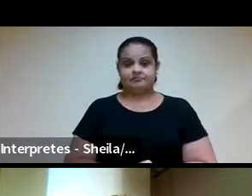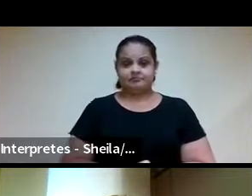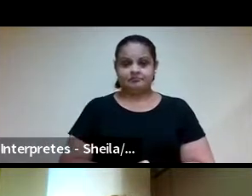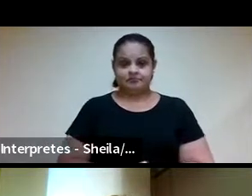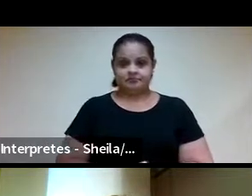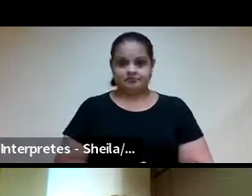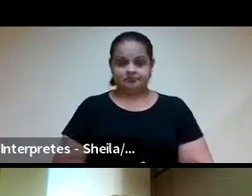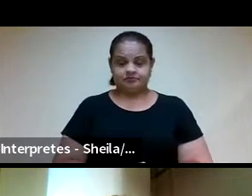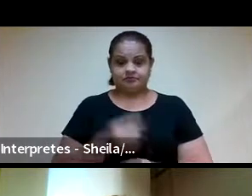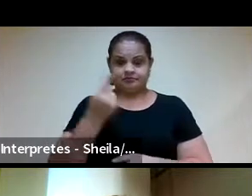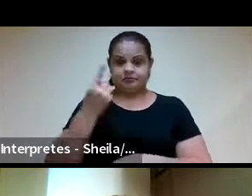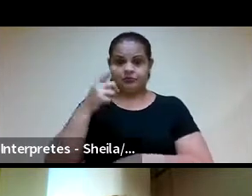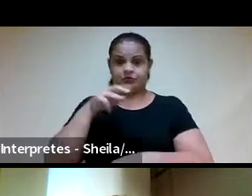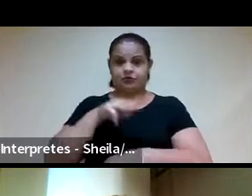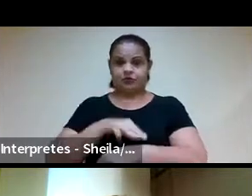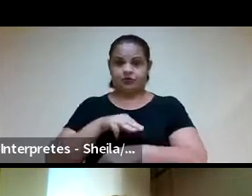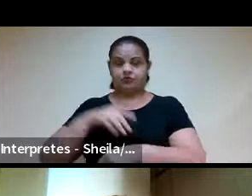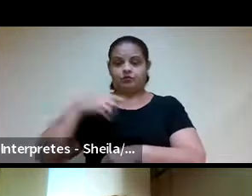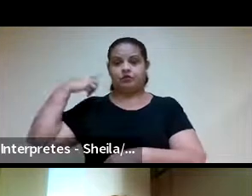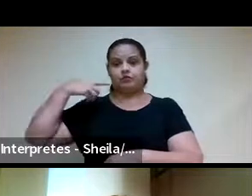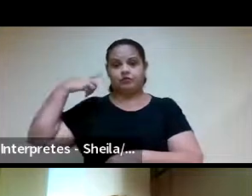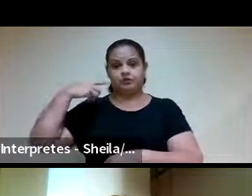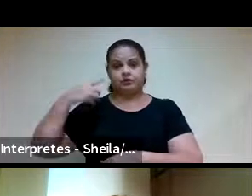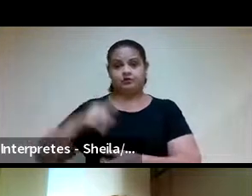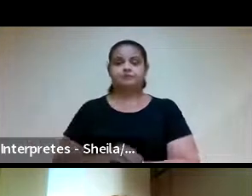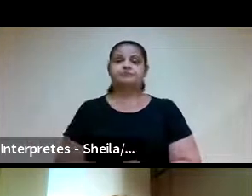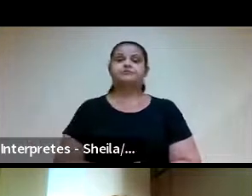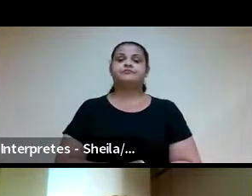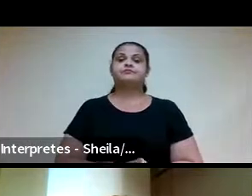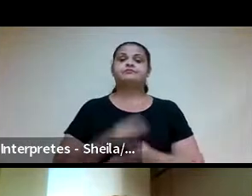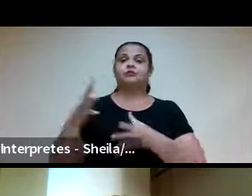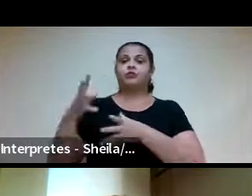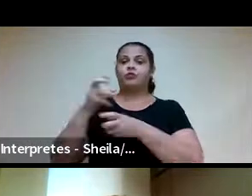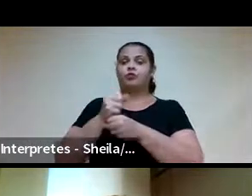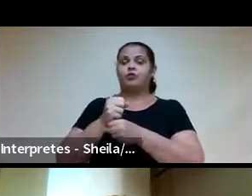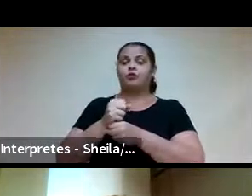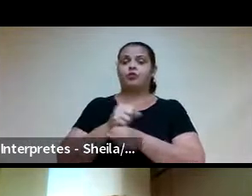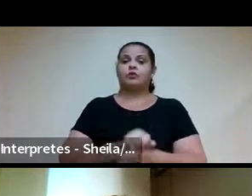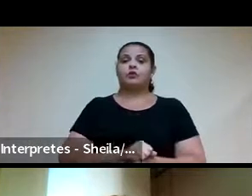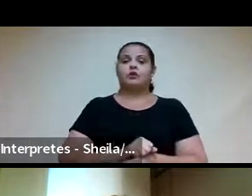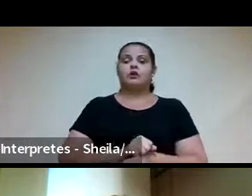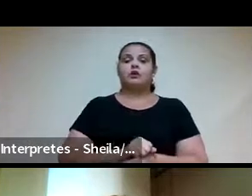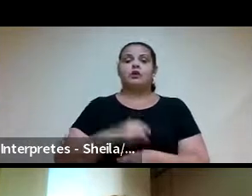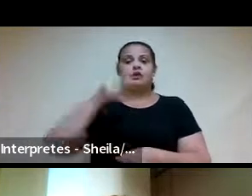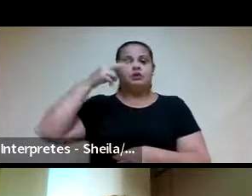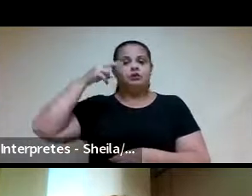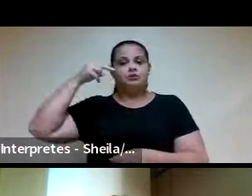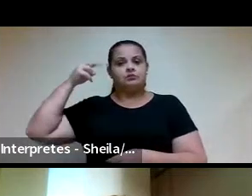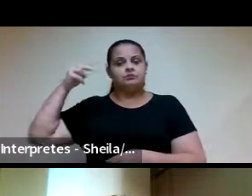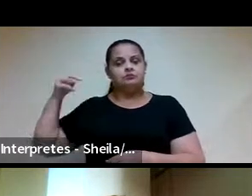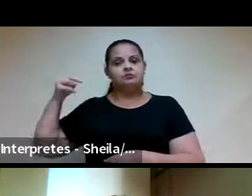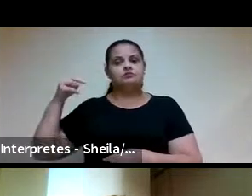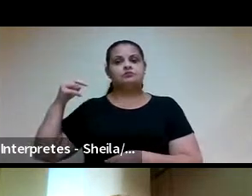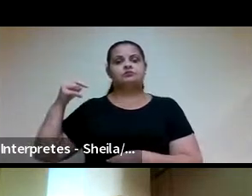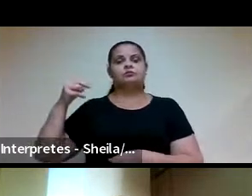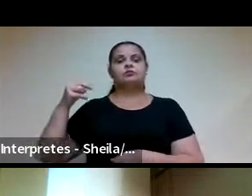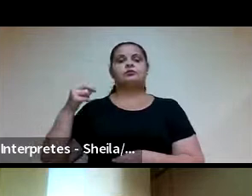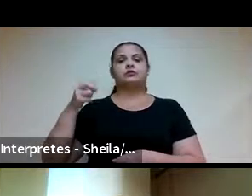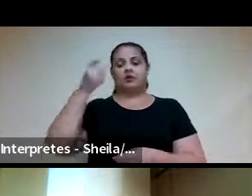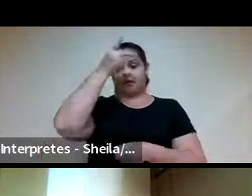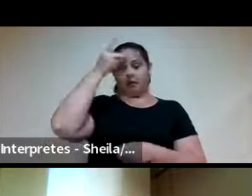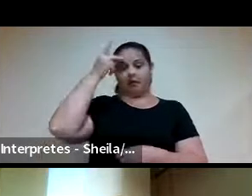Andreu. Obrigado, excelência. Muito obrigado, senhor presidente. Estou concluindo. Ele nunca... foi agente de campanha, ou